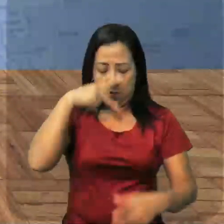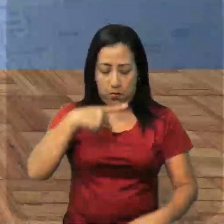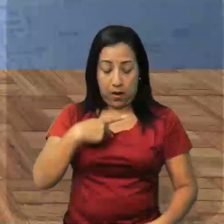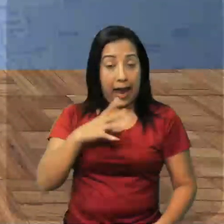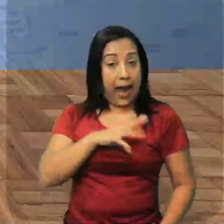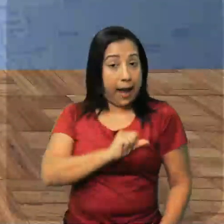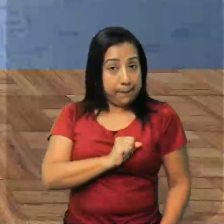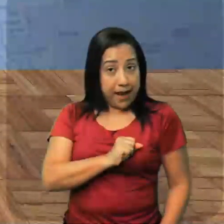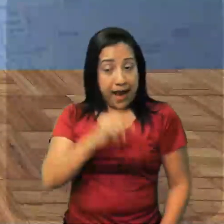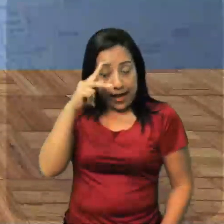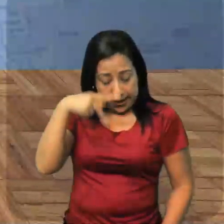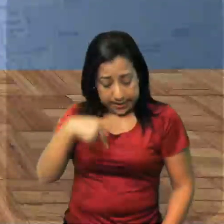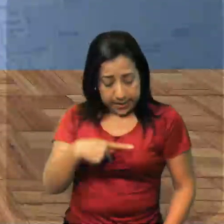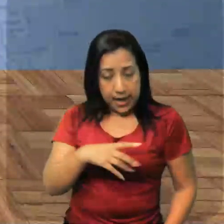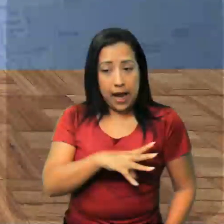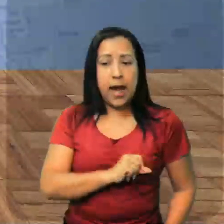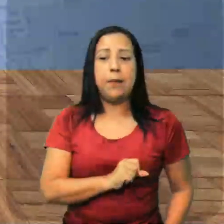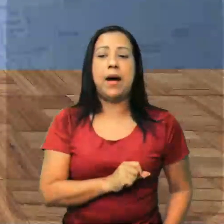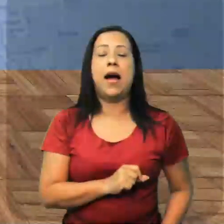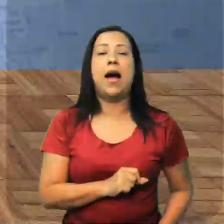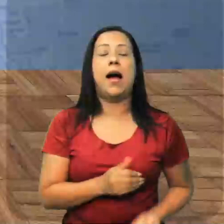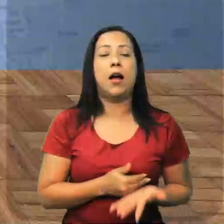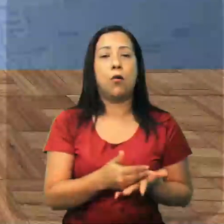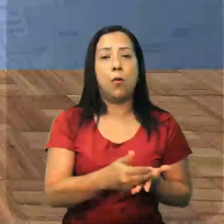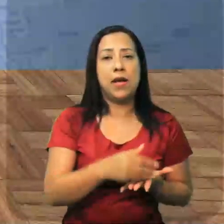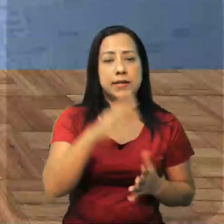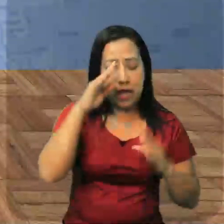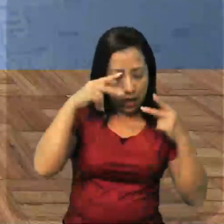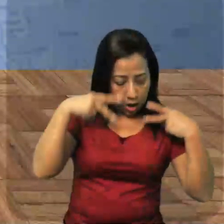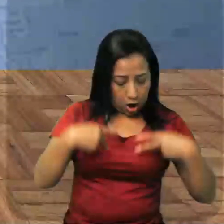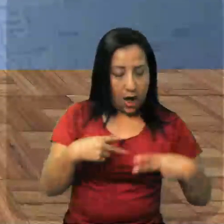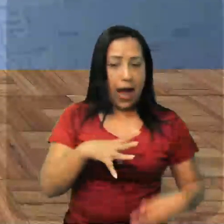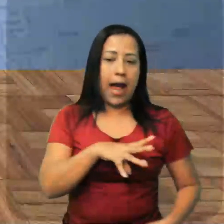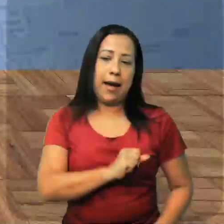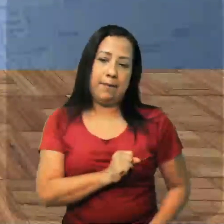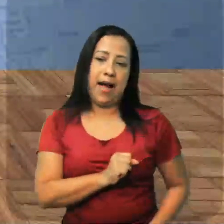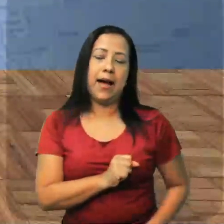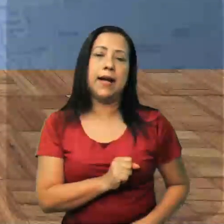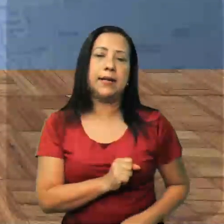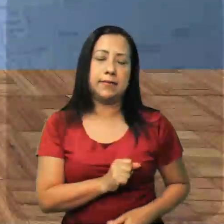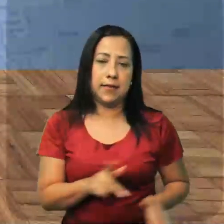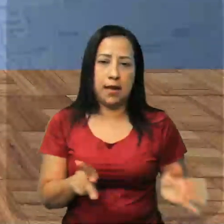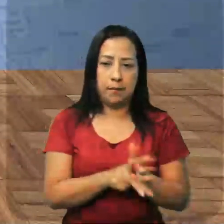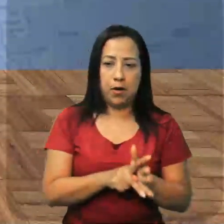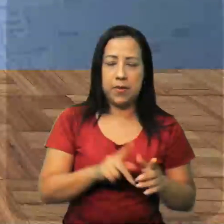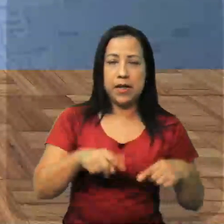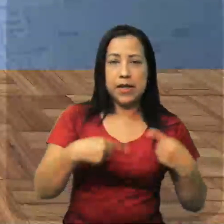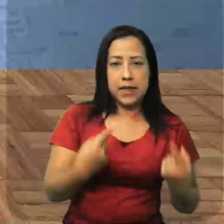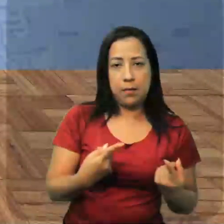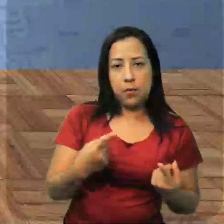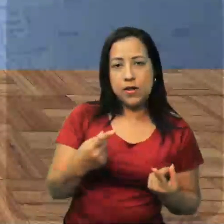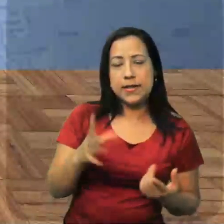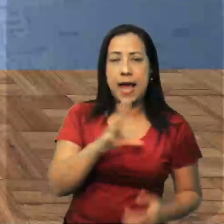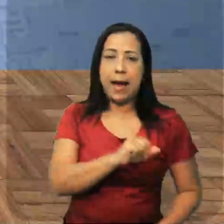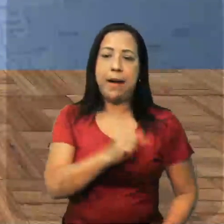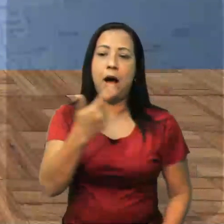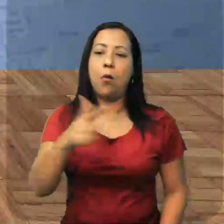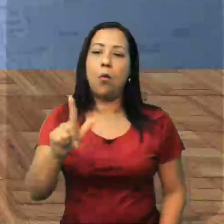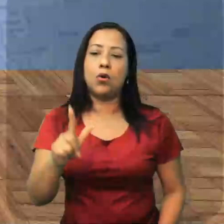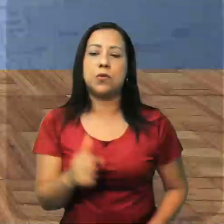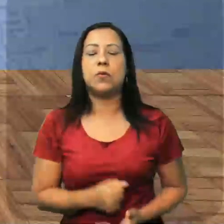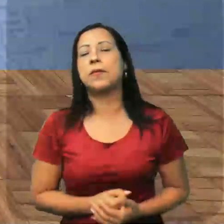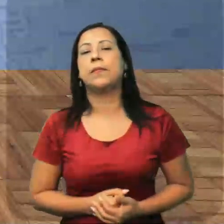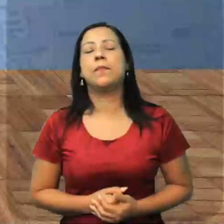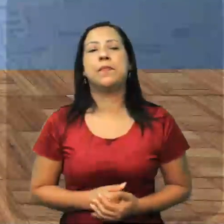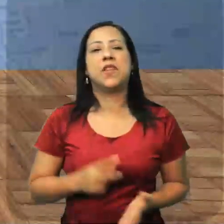hoje, para você amar o próximo. Porque você amando você hoje, você buscando qualidade. Não significa dizer que você tem que sair do